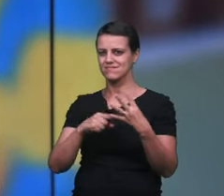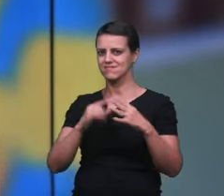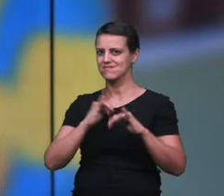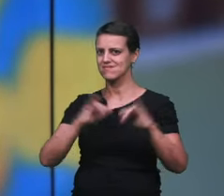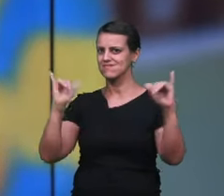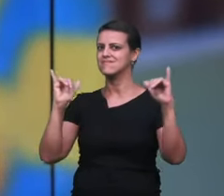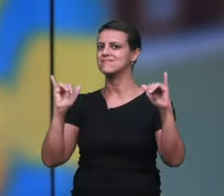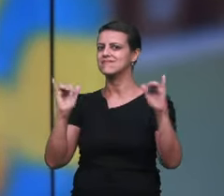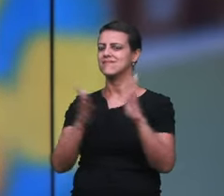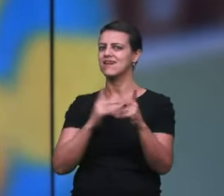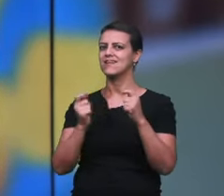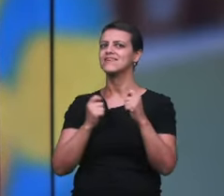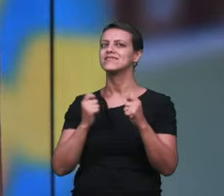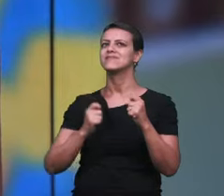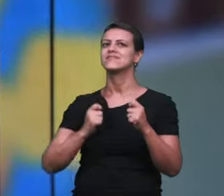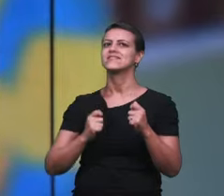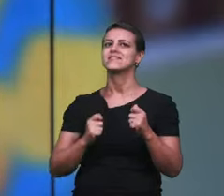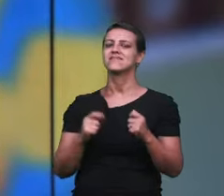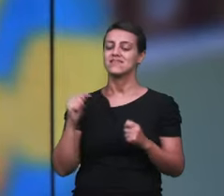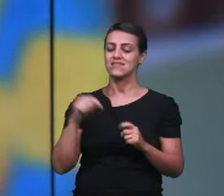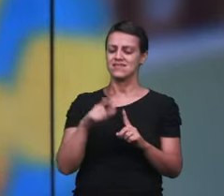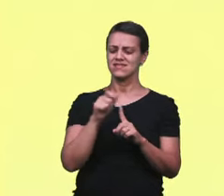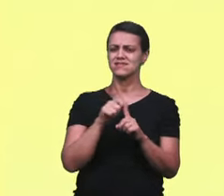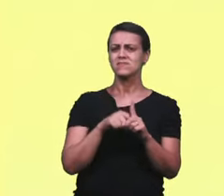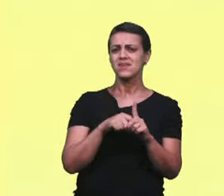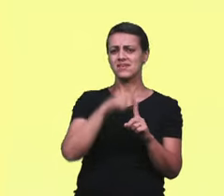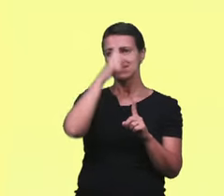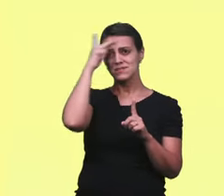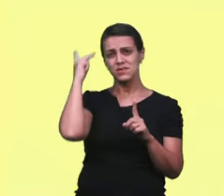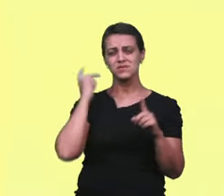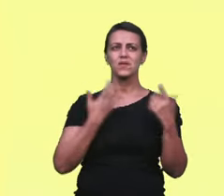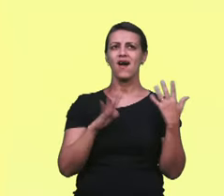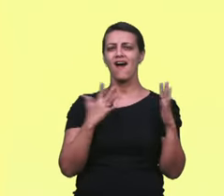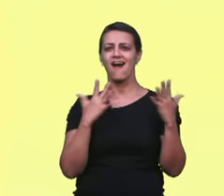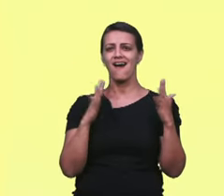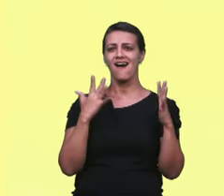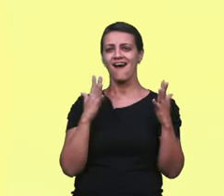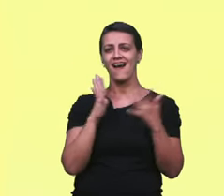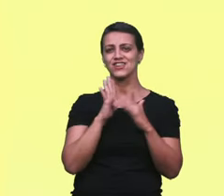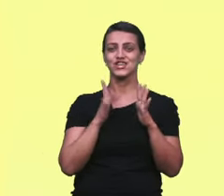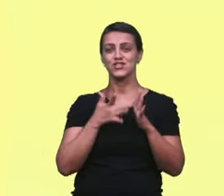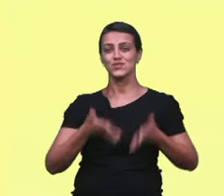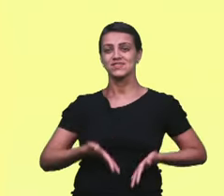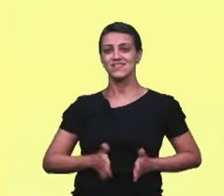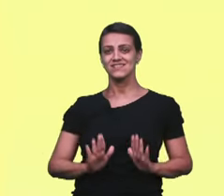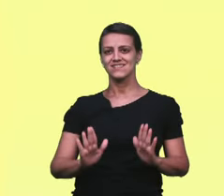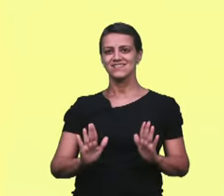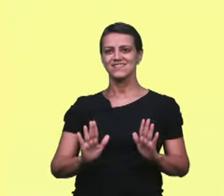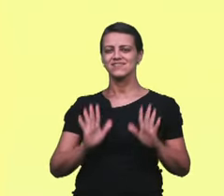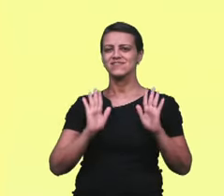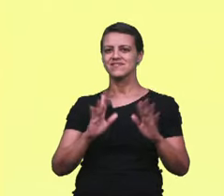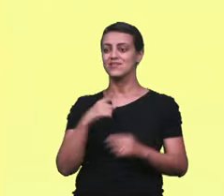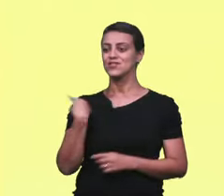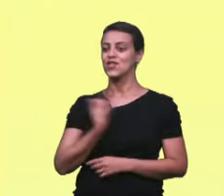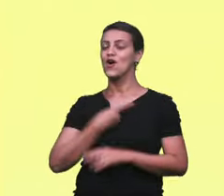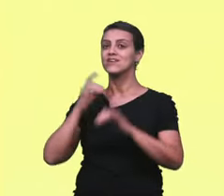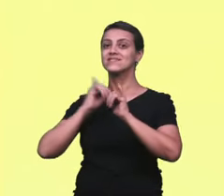Aleluia! Neste mês em que muitos comemoram o nascimento de Jesus, nós vamos